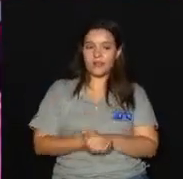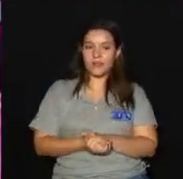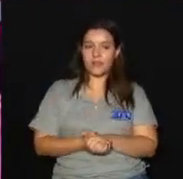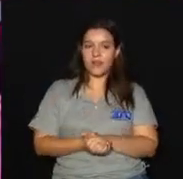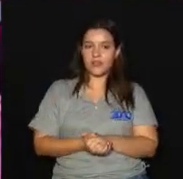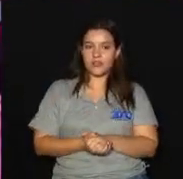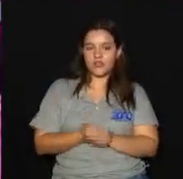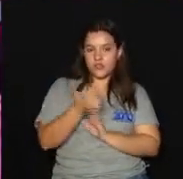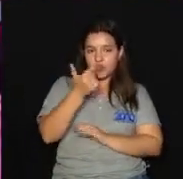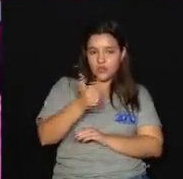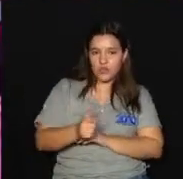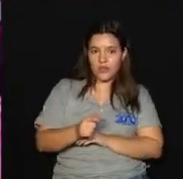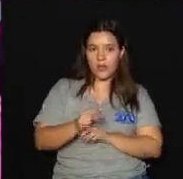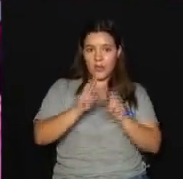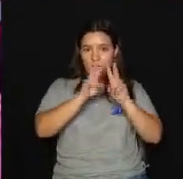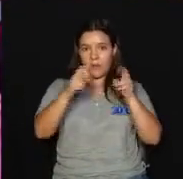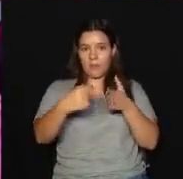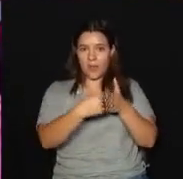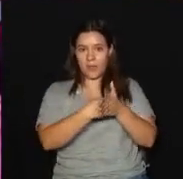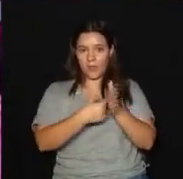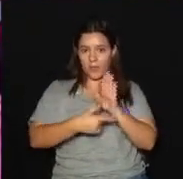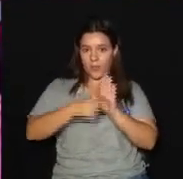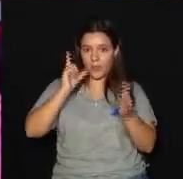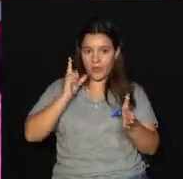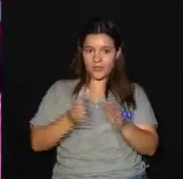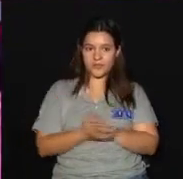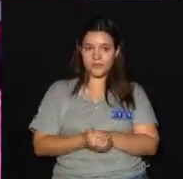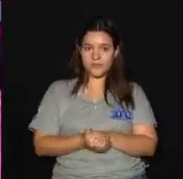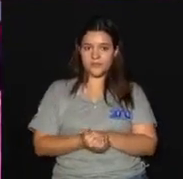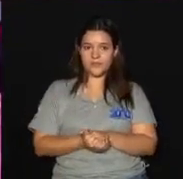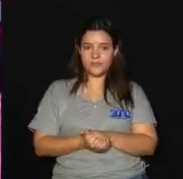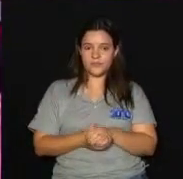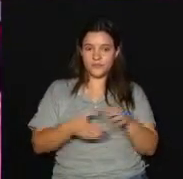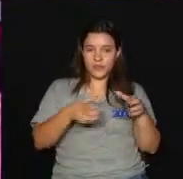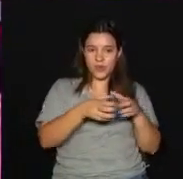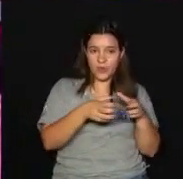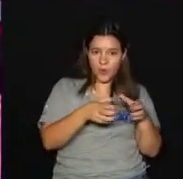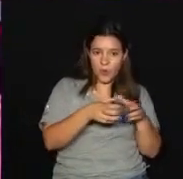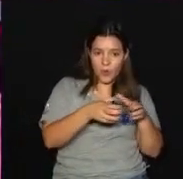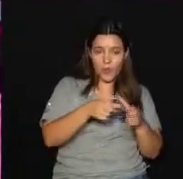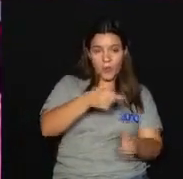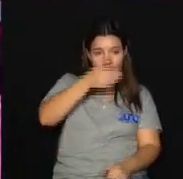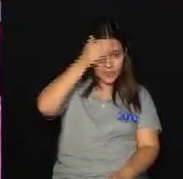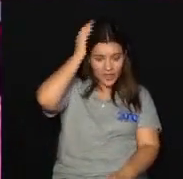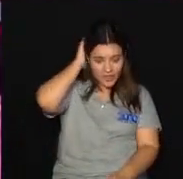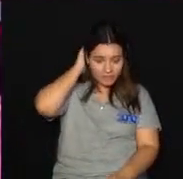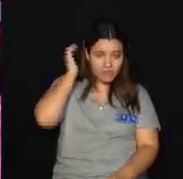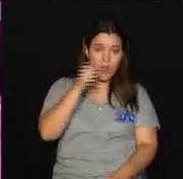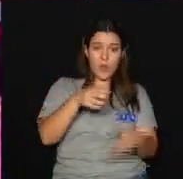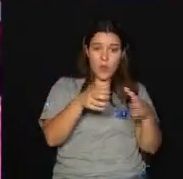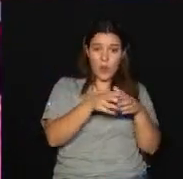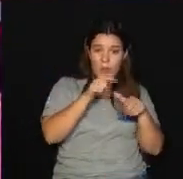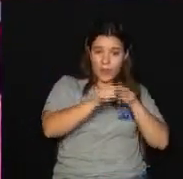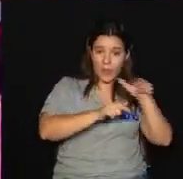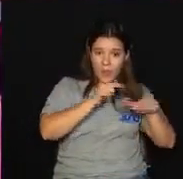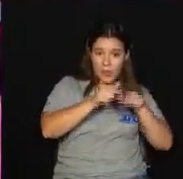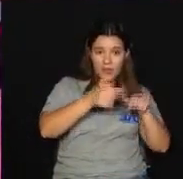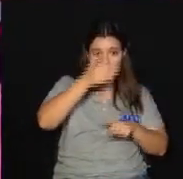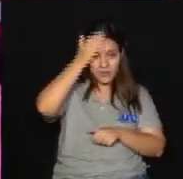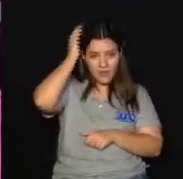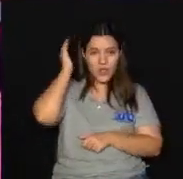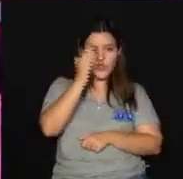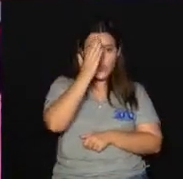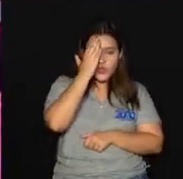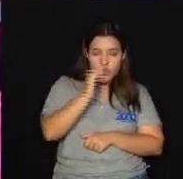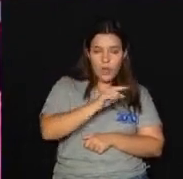aproveitando a questão anterior que você me fez, o grupo do Dário Saad, a equipe do Dário Saad,